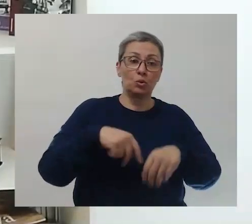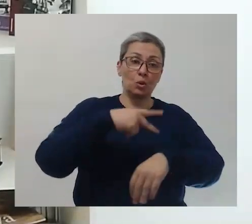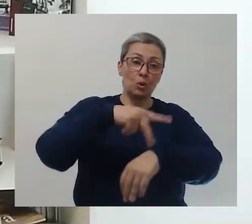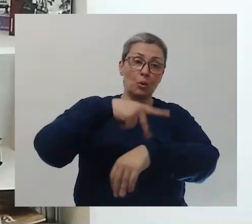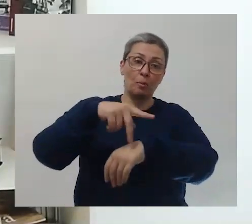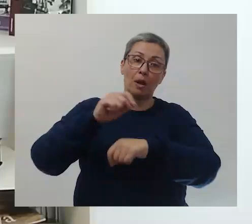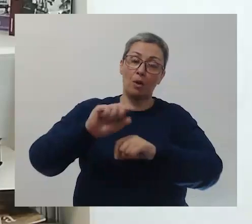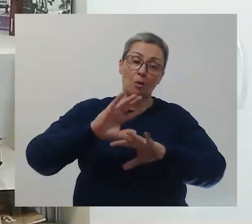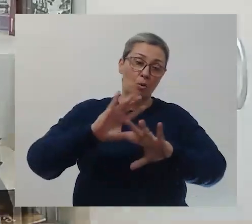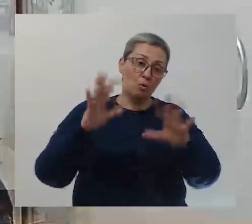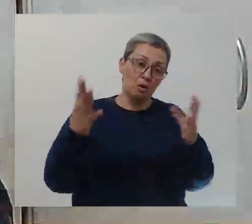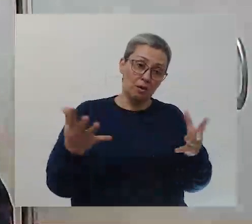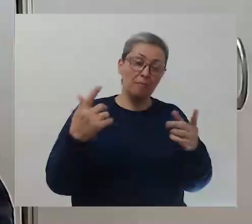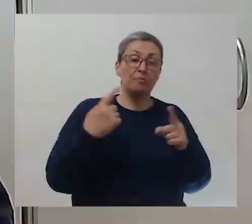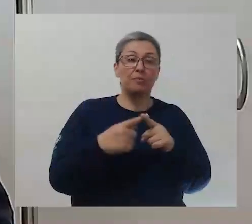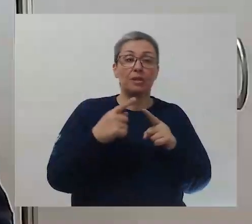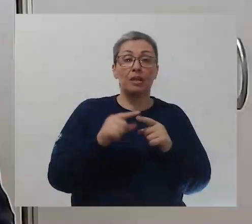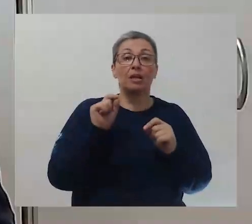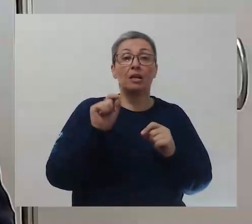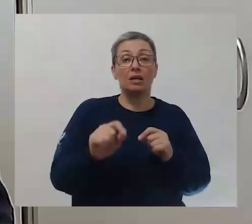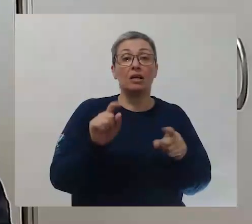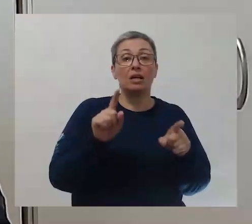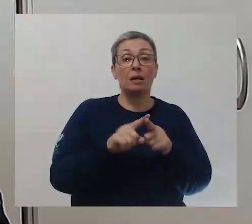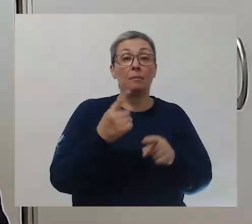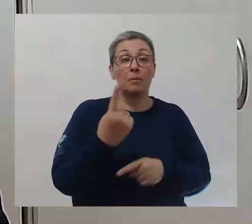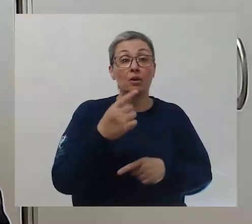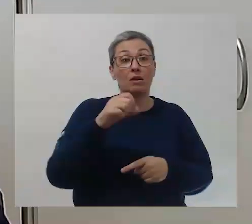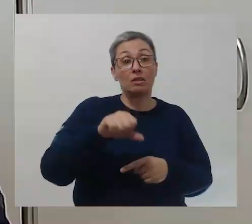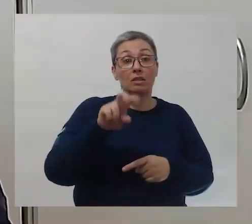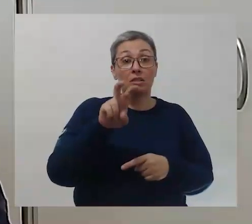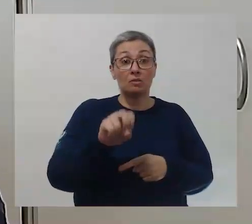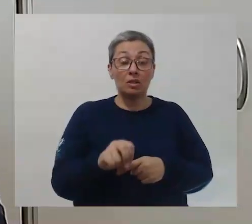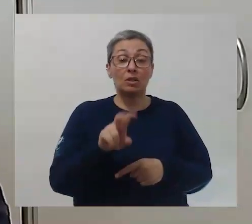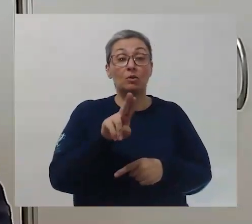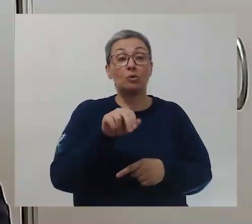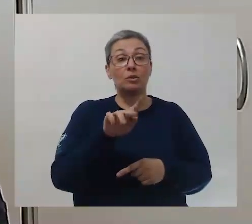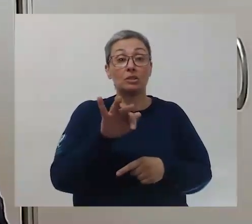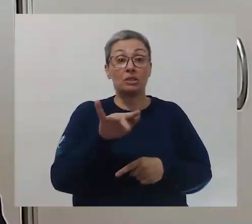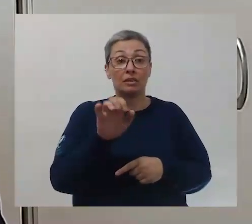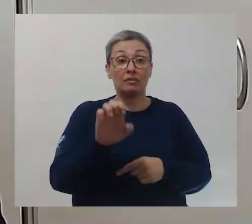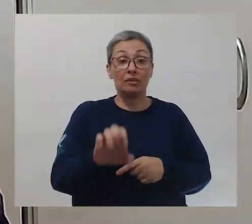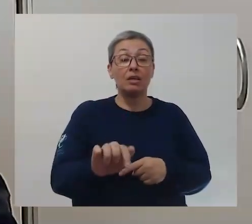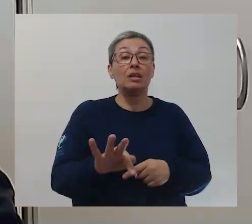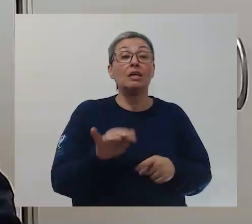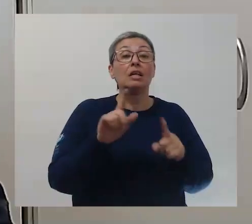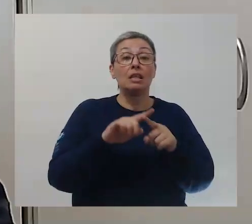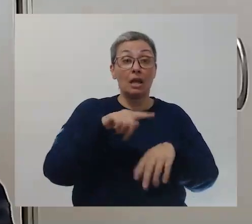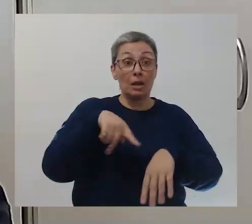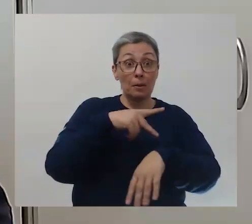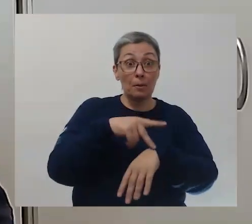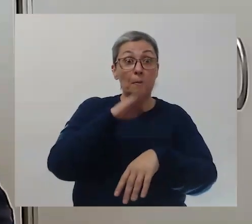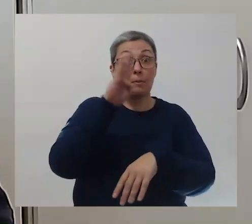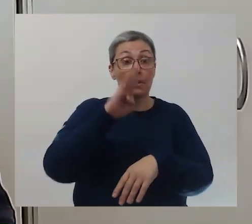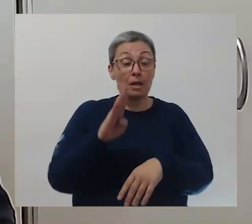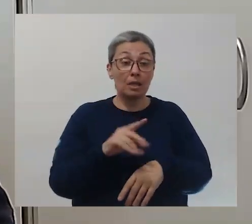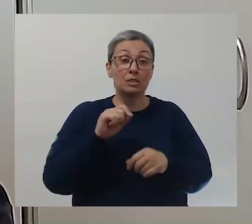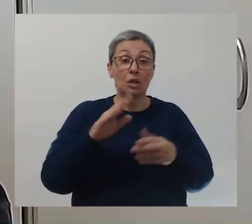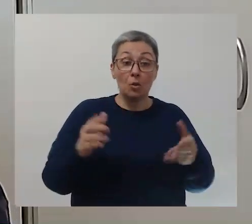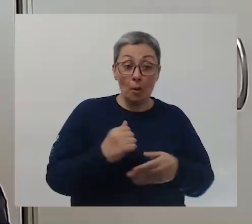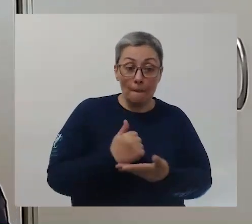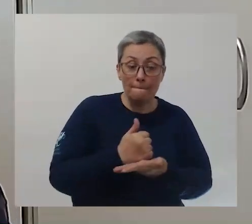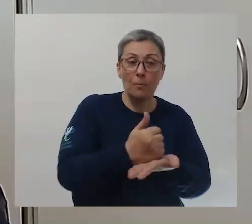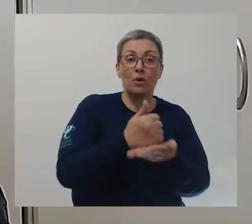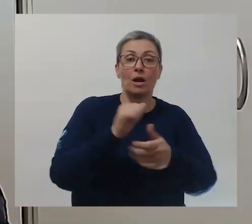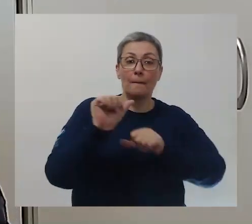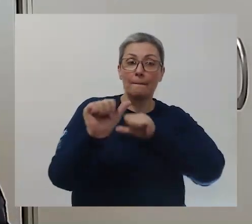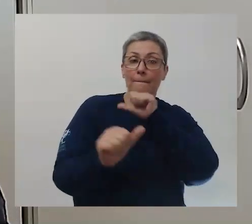as situações. Em 1950, a UNICEF chegou ao Brasil apoiando as mais importantes